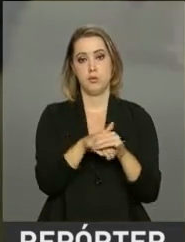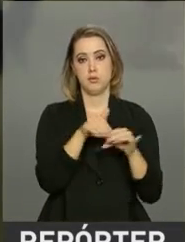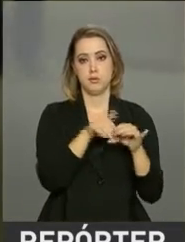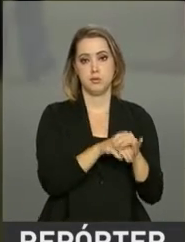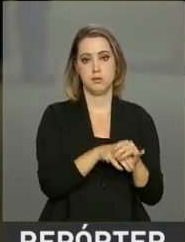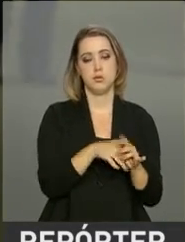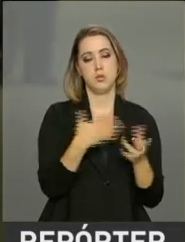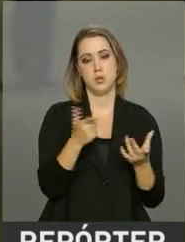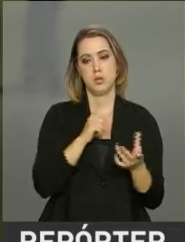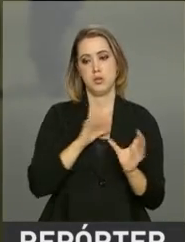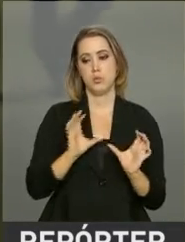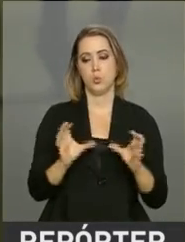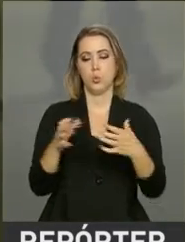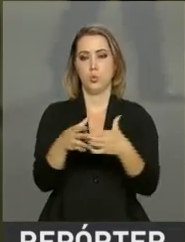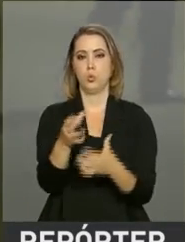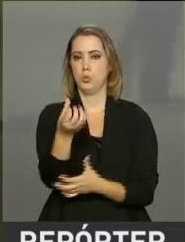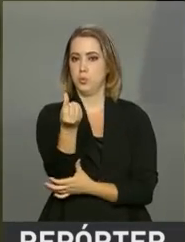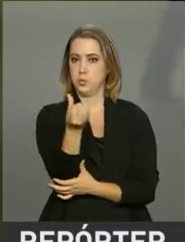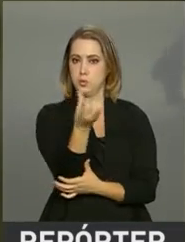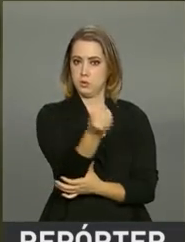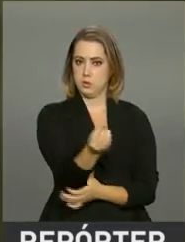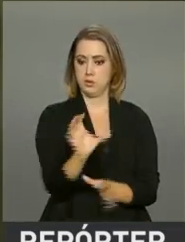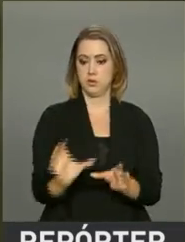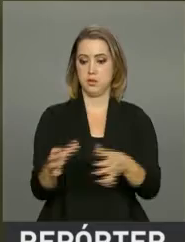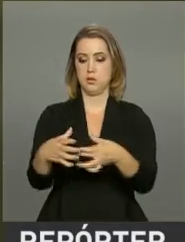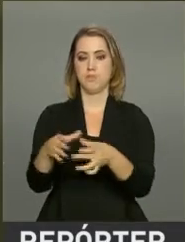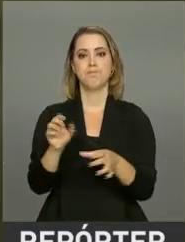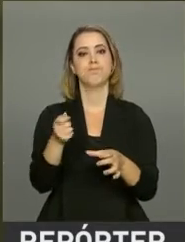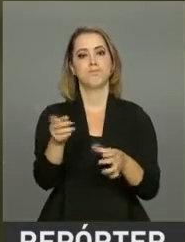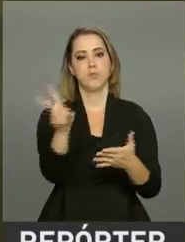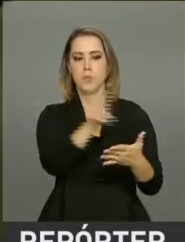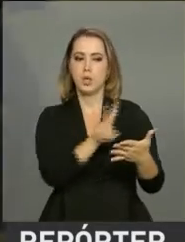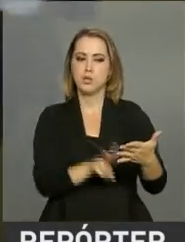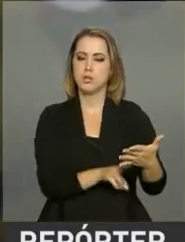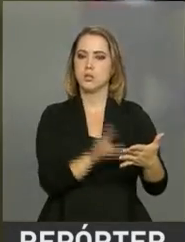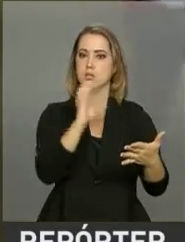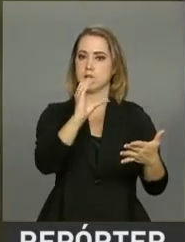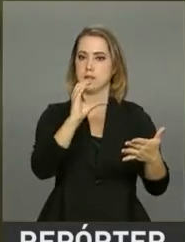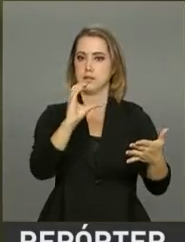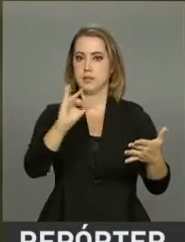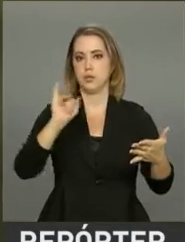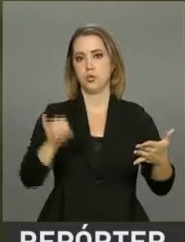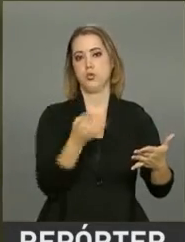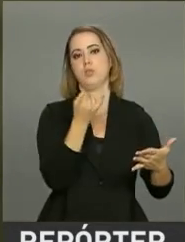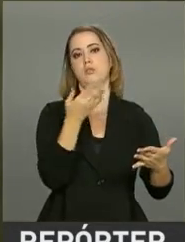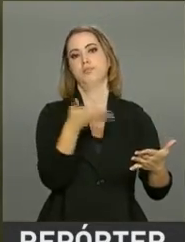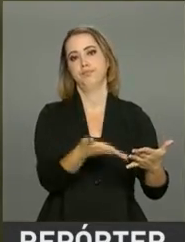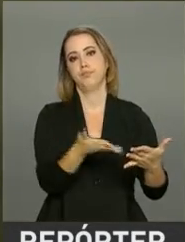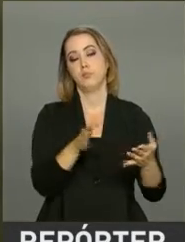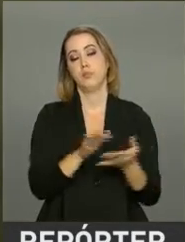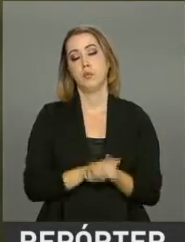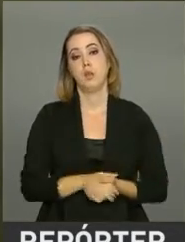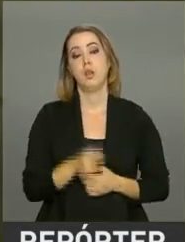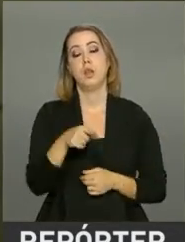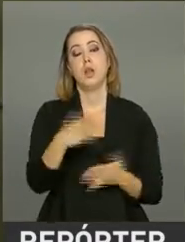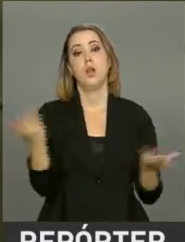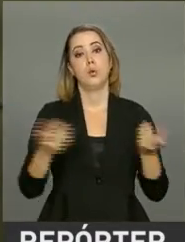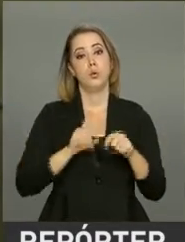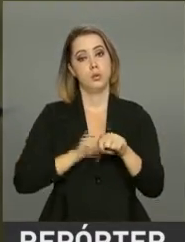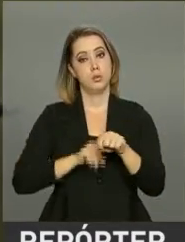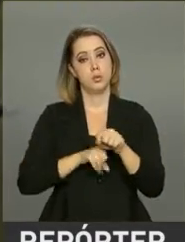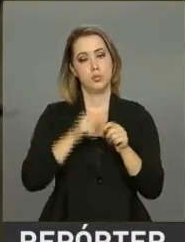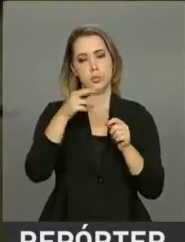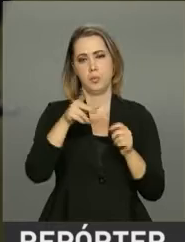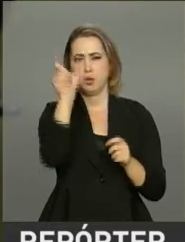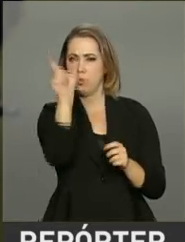dos 66 integrantes que fazem parte da CCJ na Câmara. Neste momento, o relator